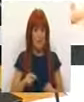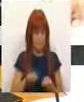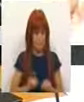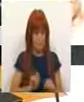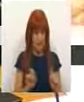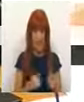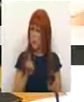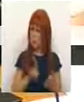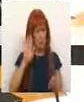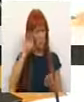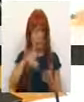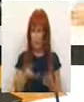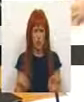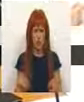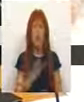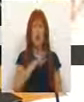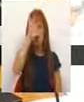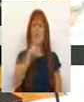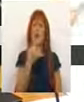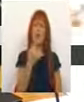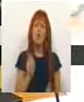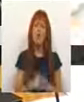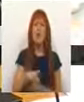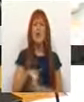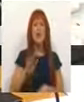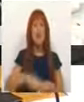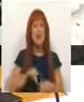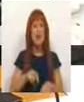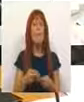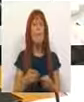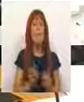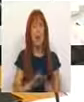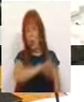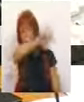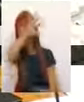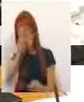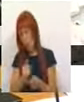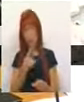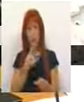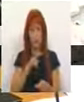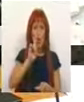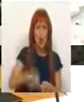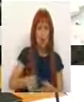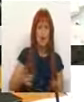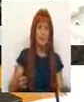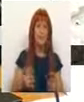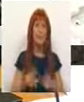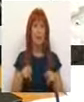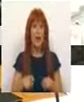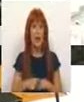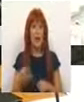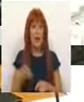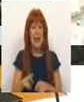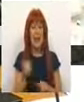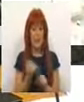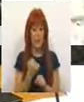deste mês, não foram concluídos. Senhor Ministro, pedia-lhe aqui um ponto de situação sobre esta matéria. Uma outra questão prende-se com as